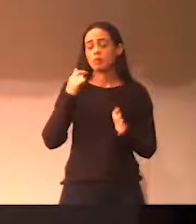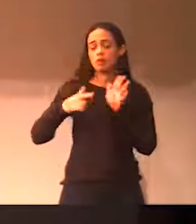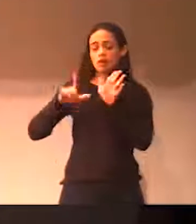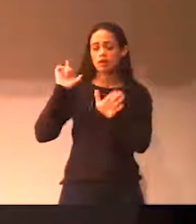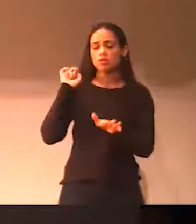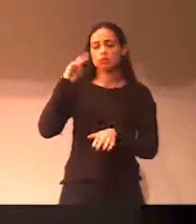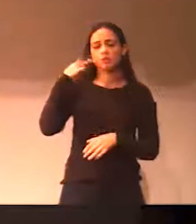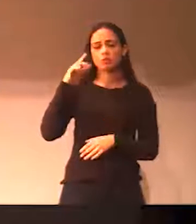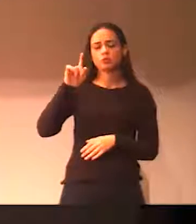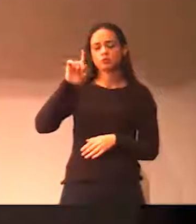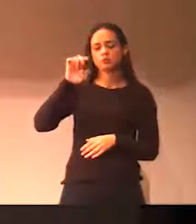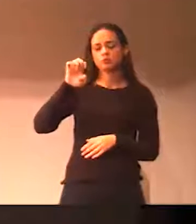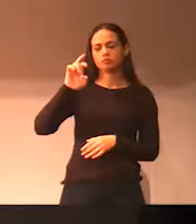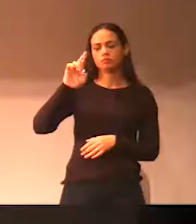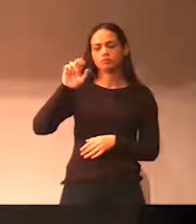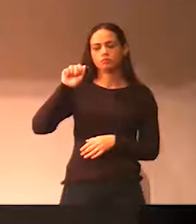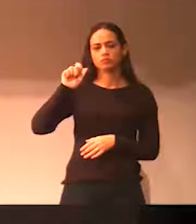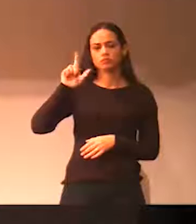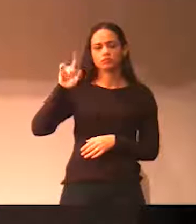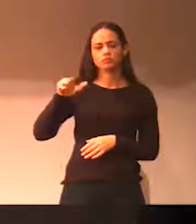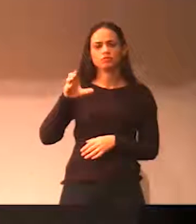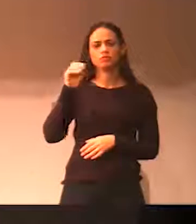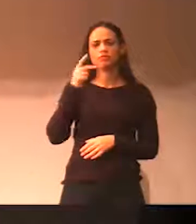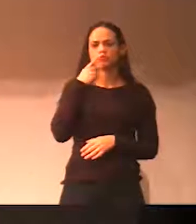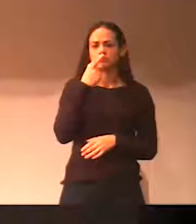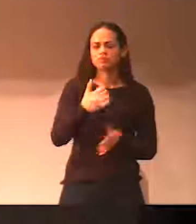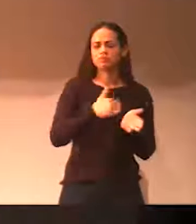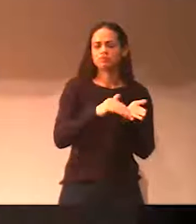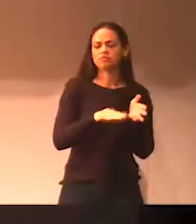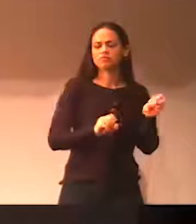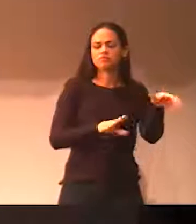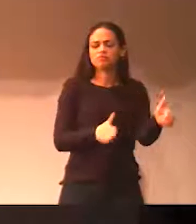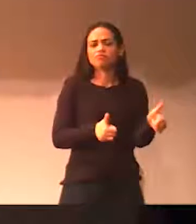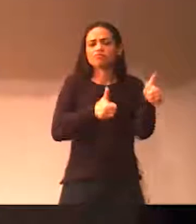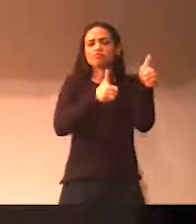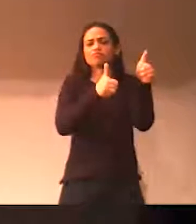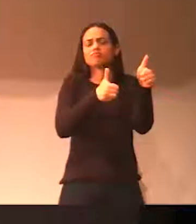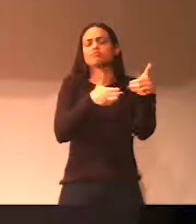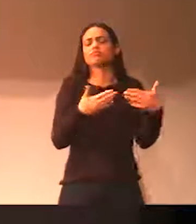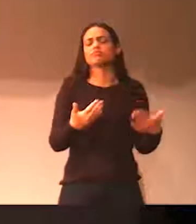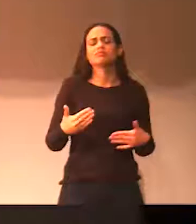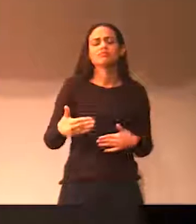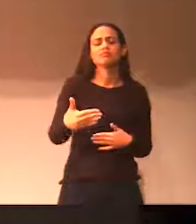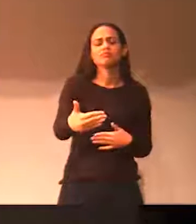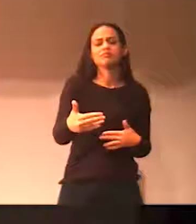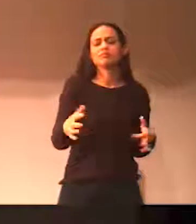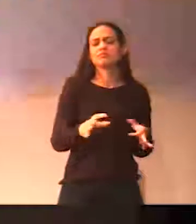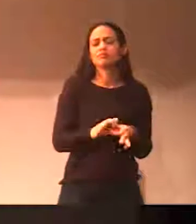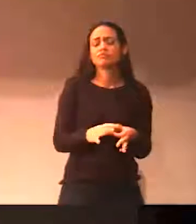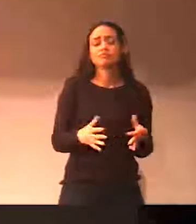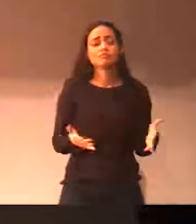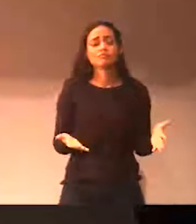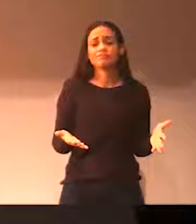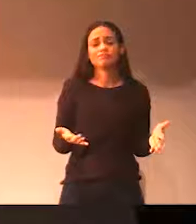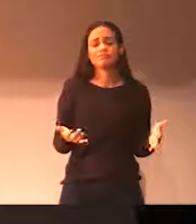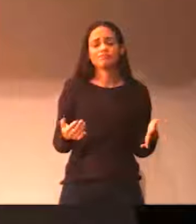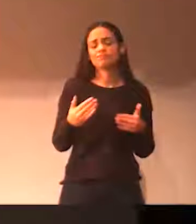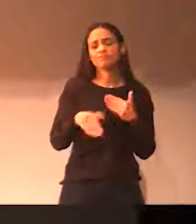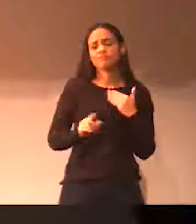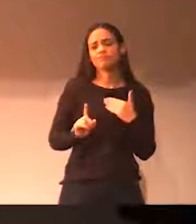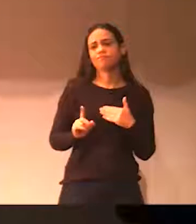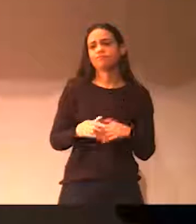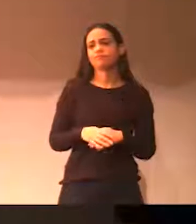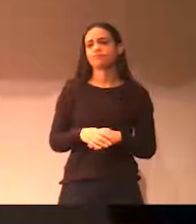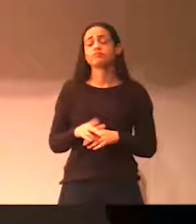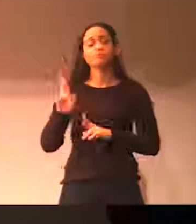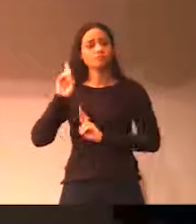vai continuar assim, com essa junção? Tomara que sim, tomara que o Gil consiga, dentro da competência que a gente sabe que ele tem, administrar